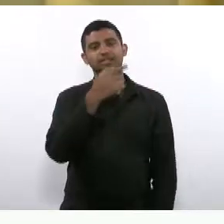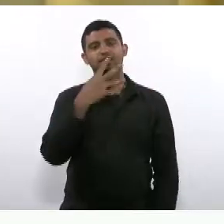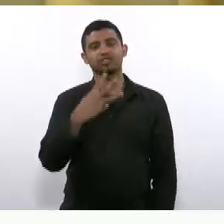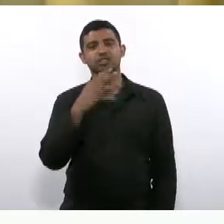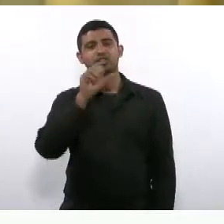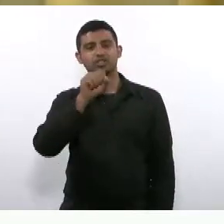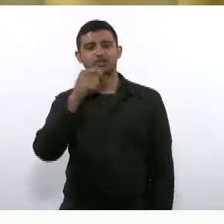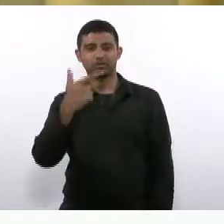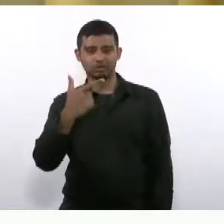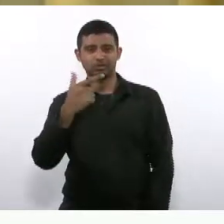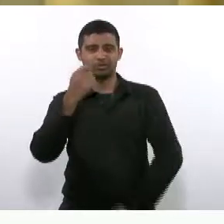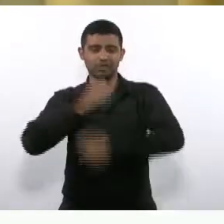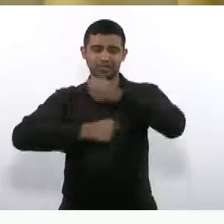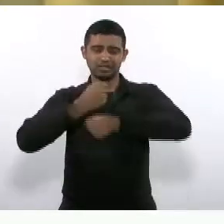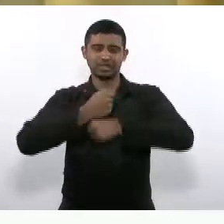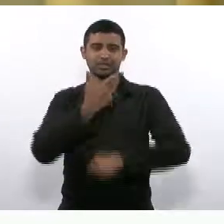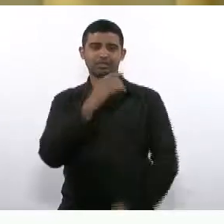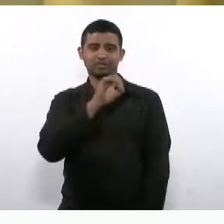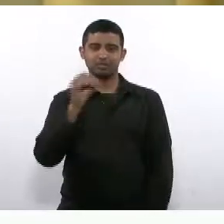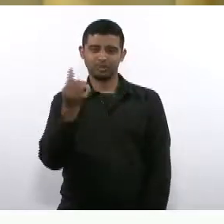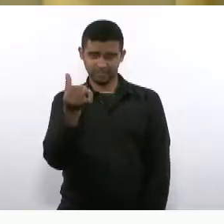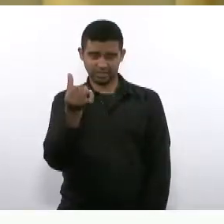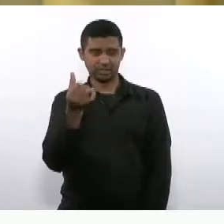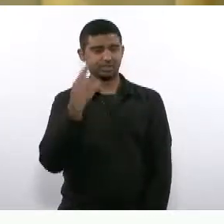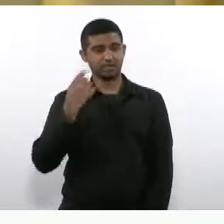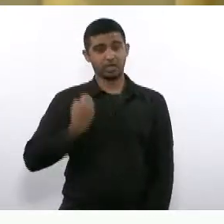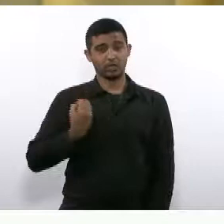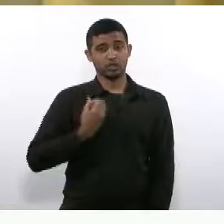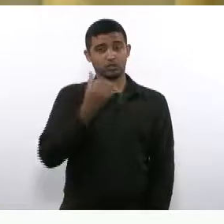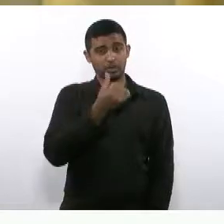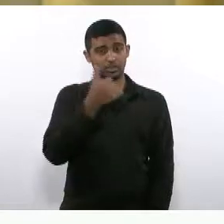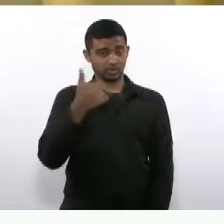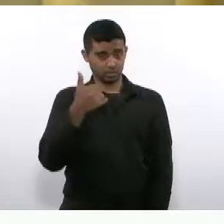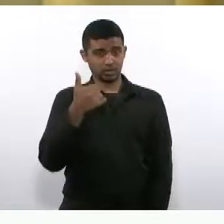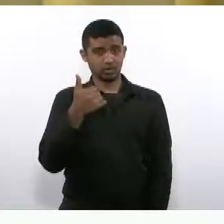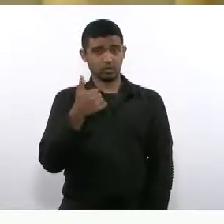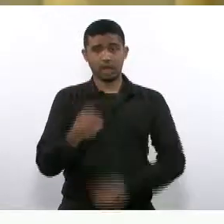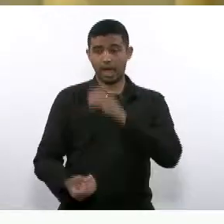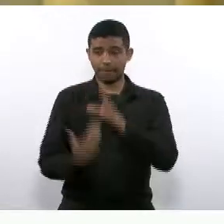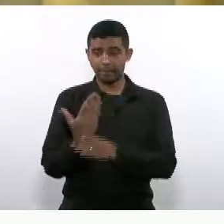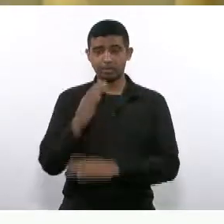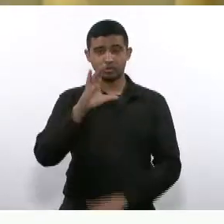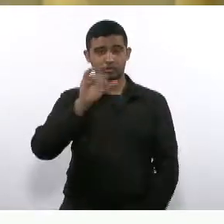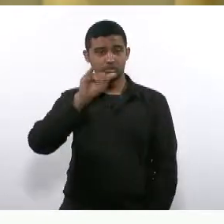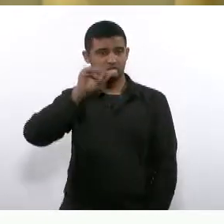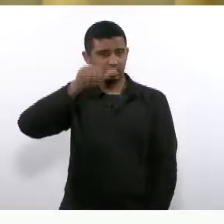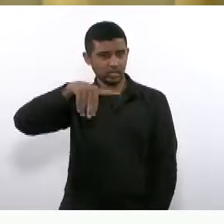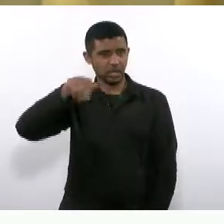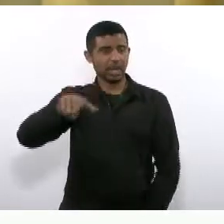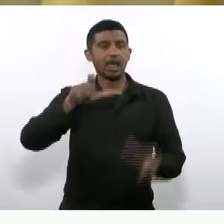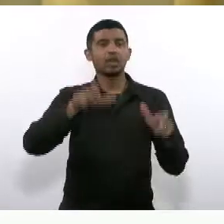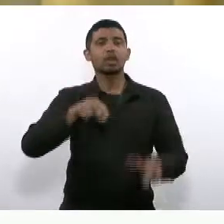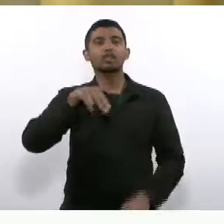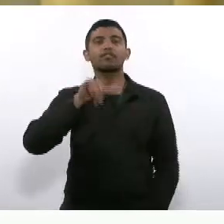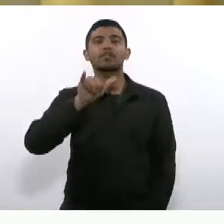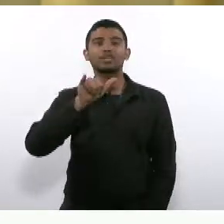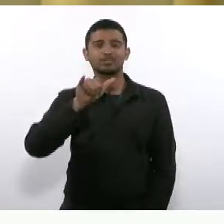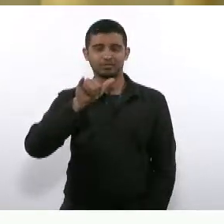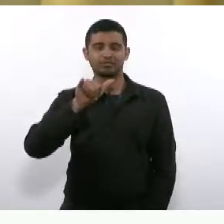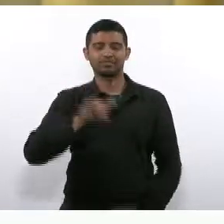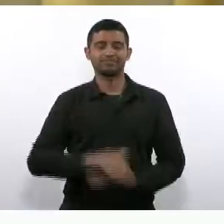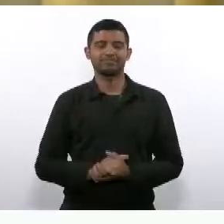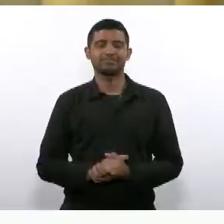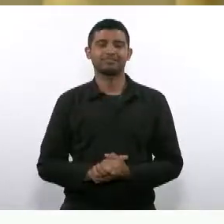de 2006. 61. Reabrir o CIAM Baixada, localizado no bairro da Luz, em Nova Iguaçu,